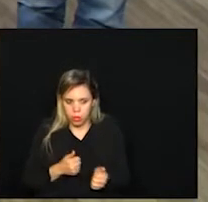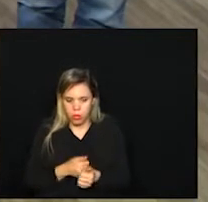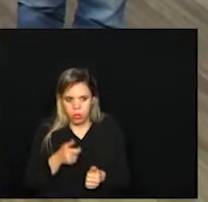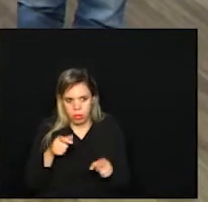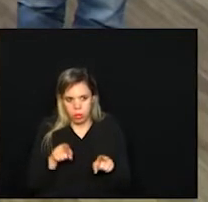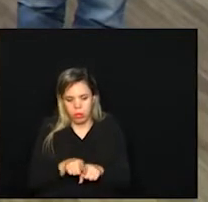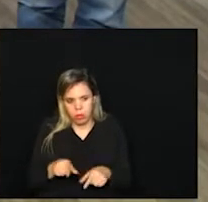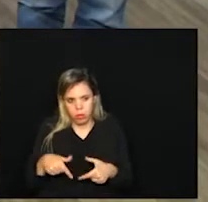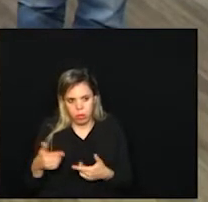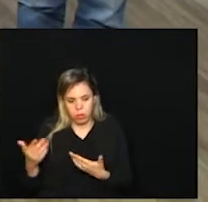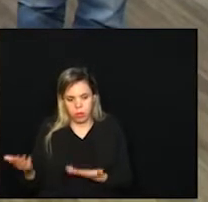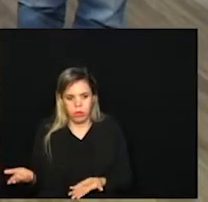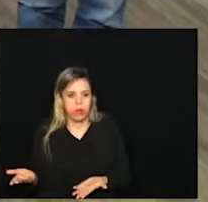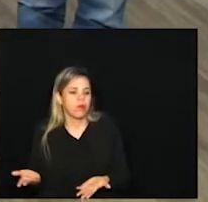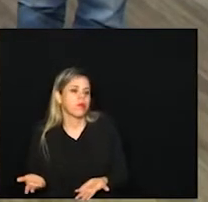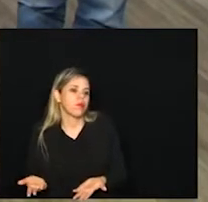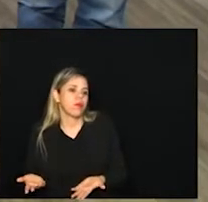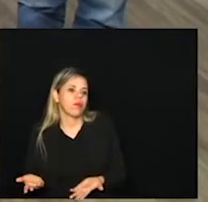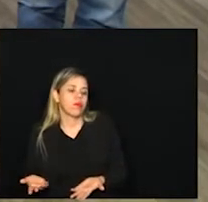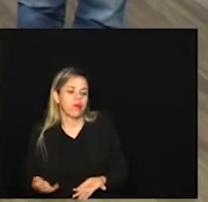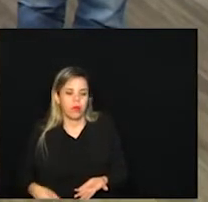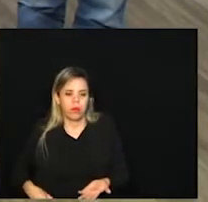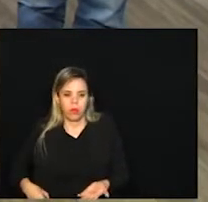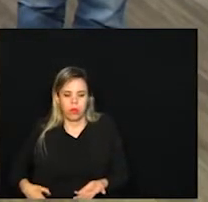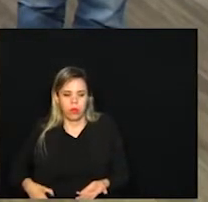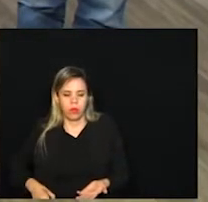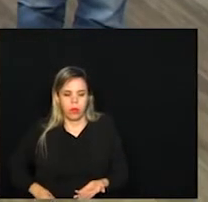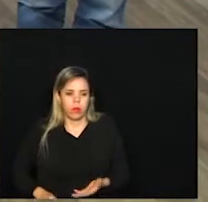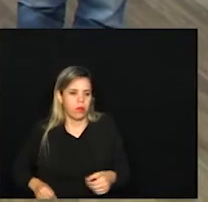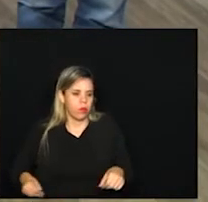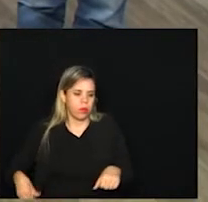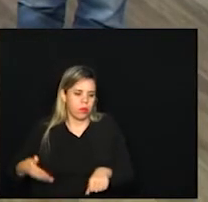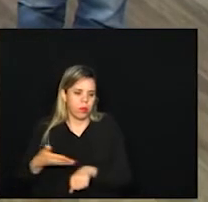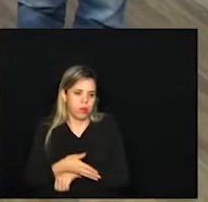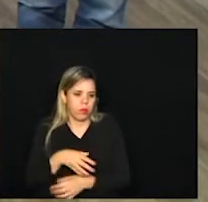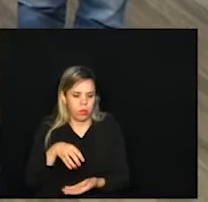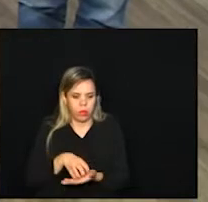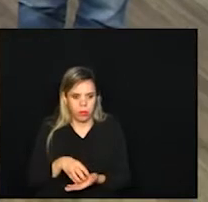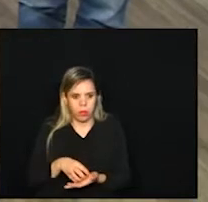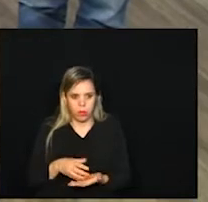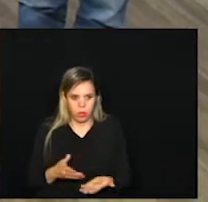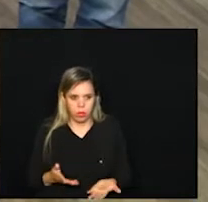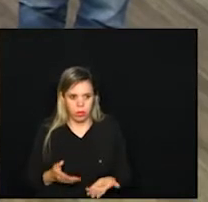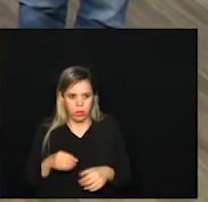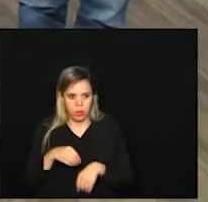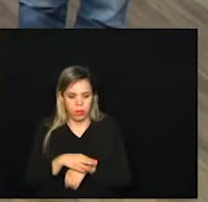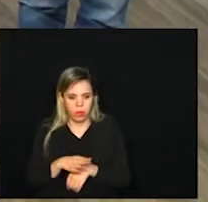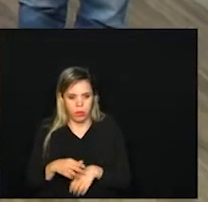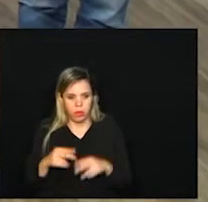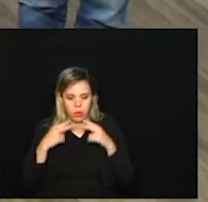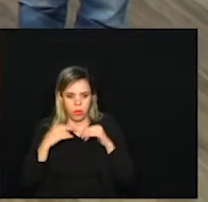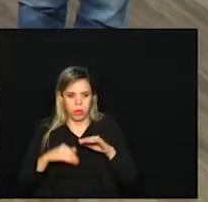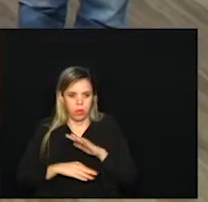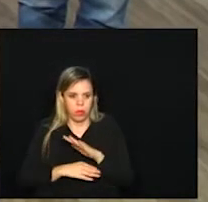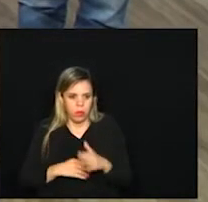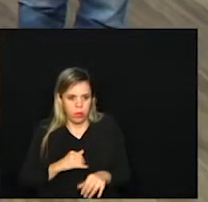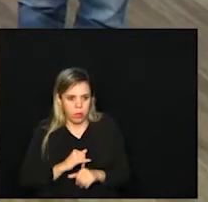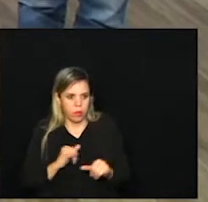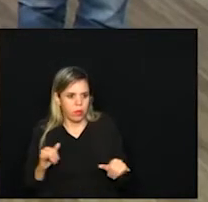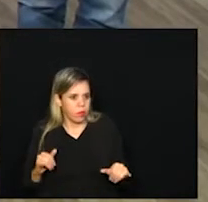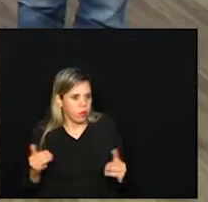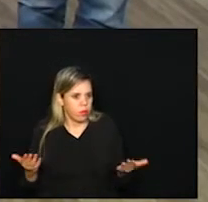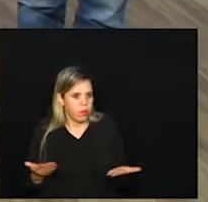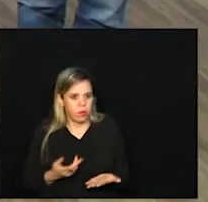acompanhar também o trabalho dessa comissão Inclusive essa visita ao centro de convivência a gente traz aqui na notícias do Legislativo